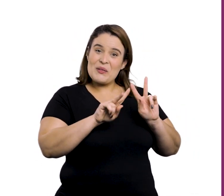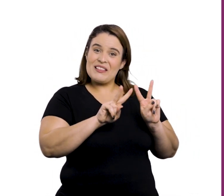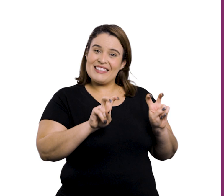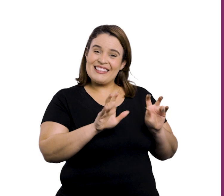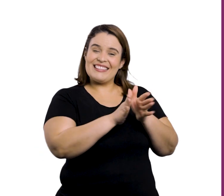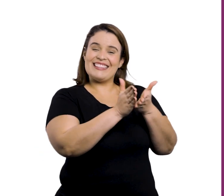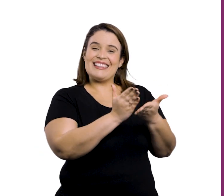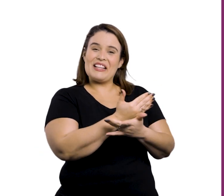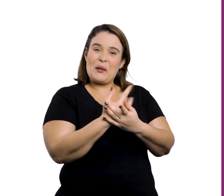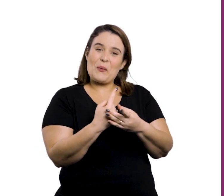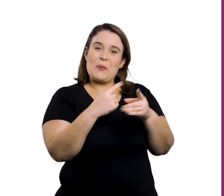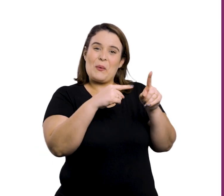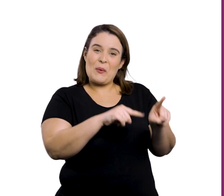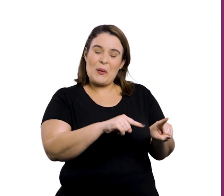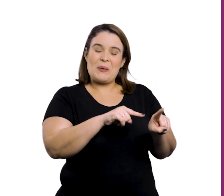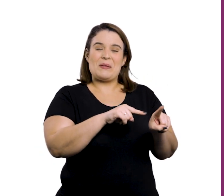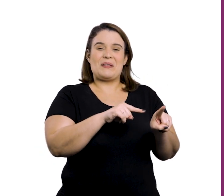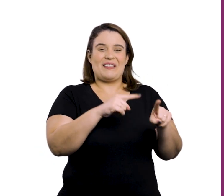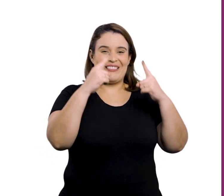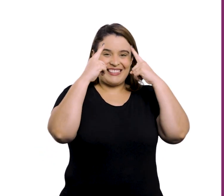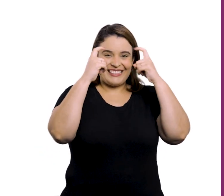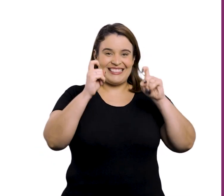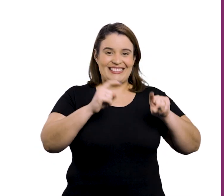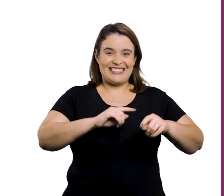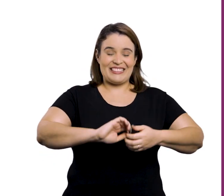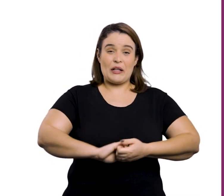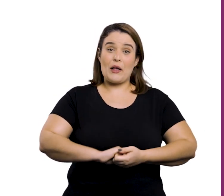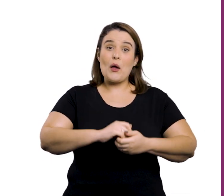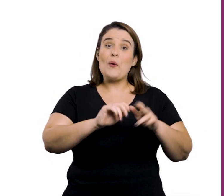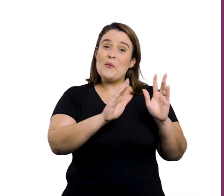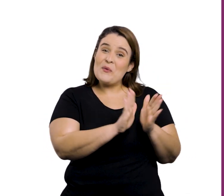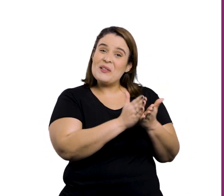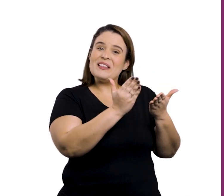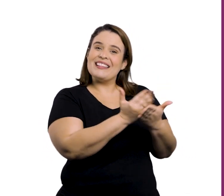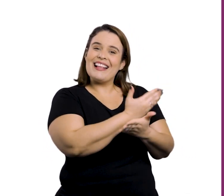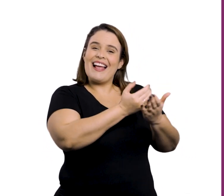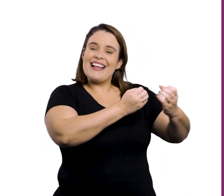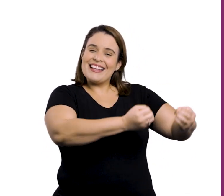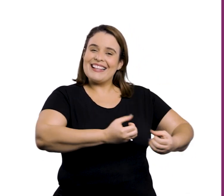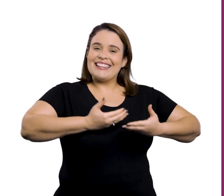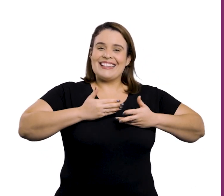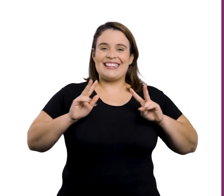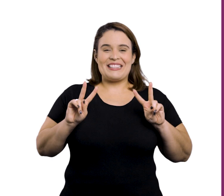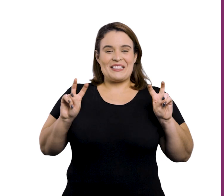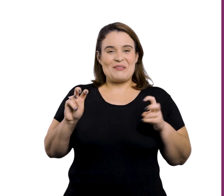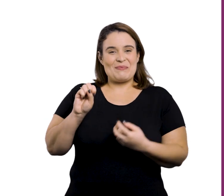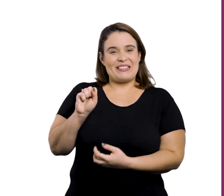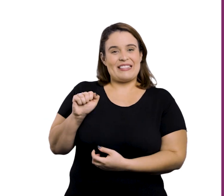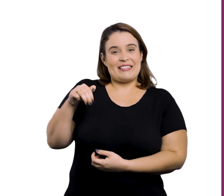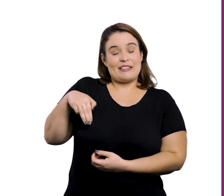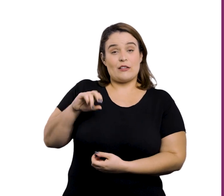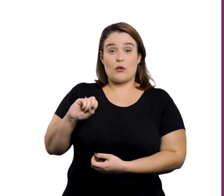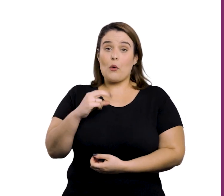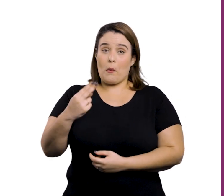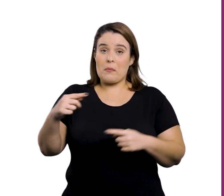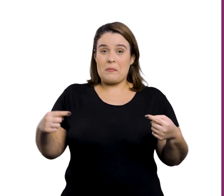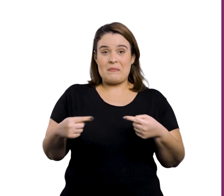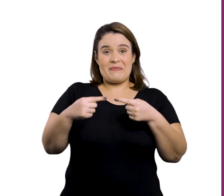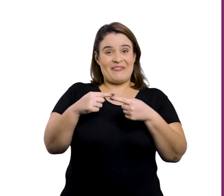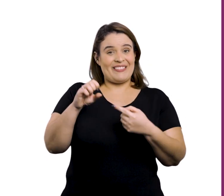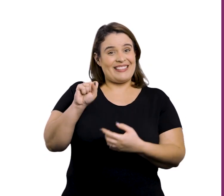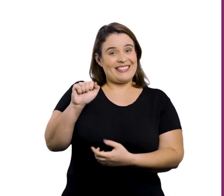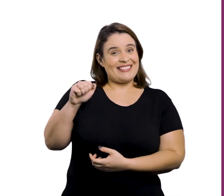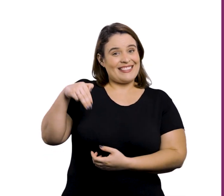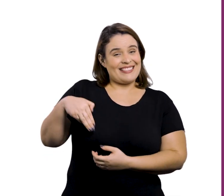autores do livro Educação contra a Barbárie, Boitempo. Livro este que inspirou o tema dessa edição da SAM, ou